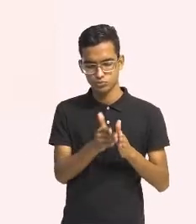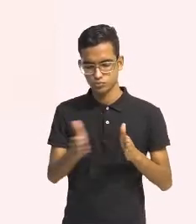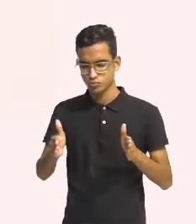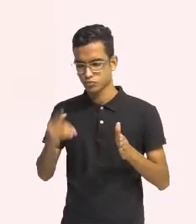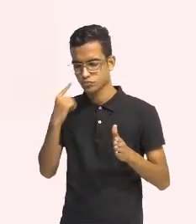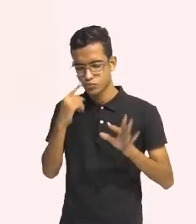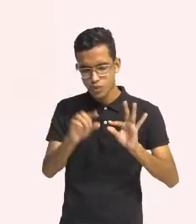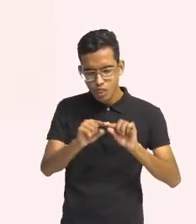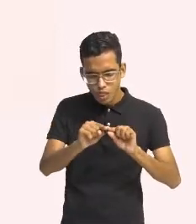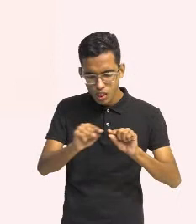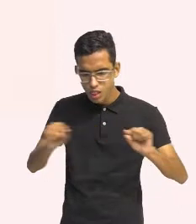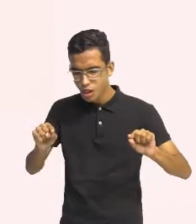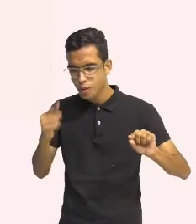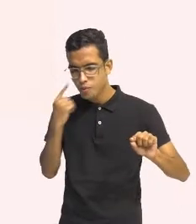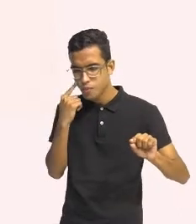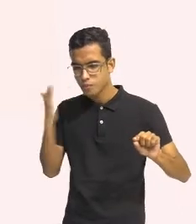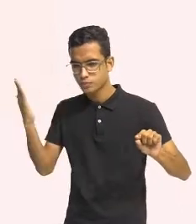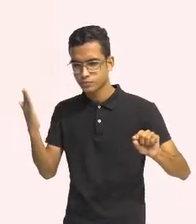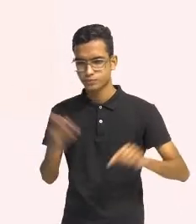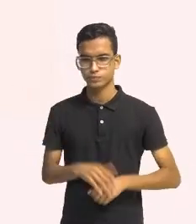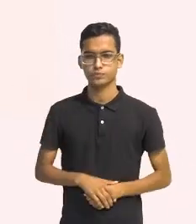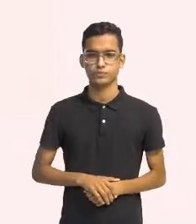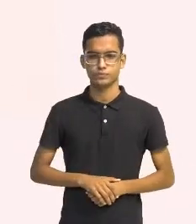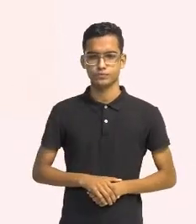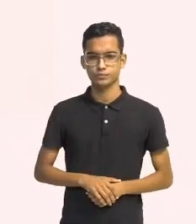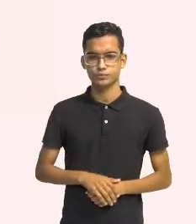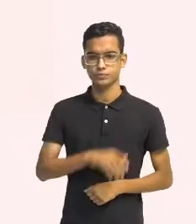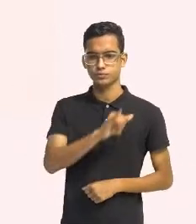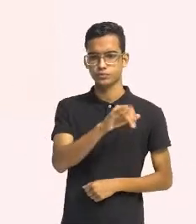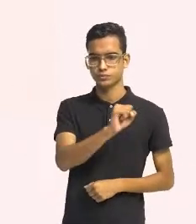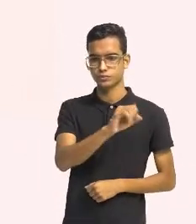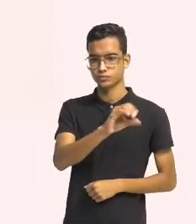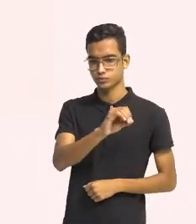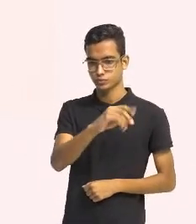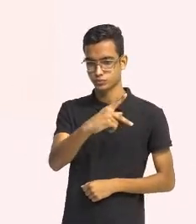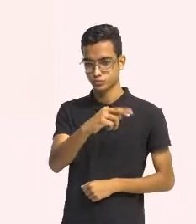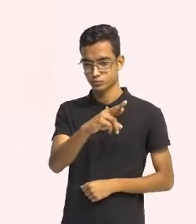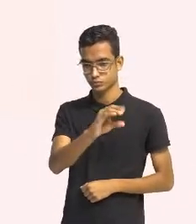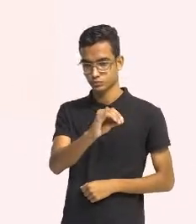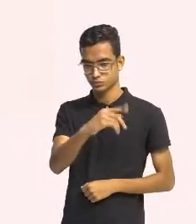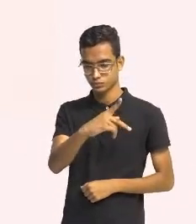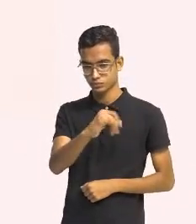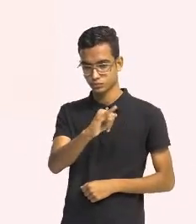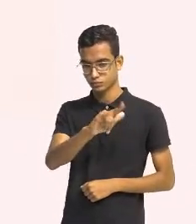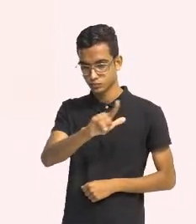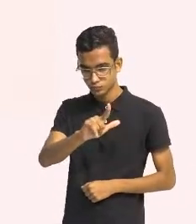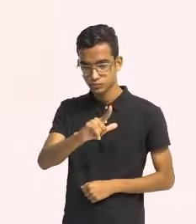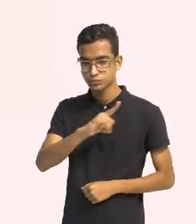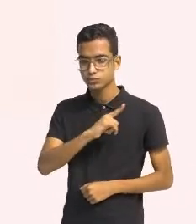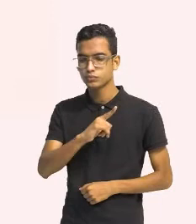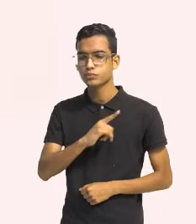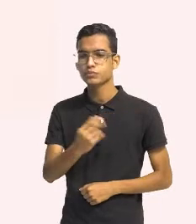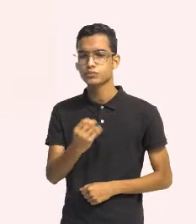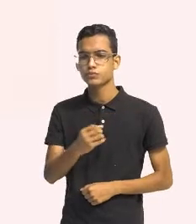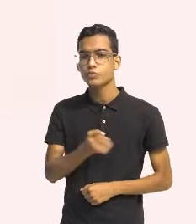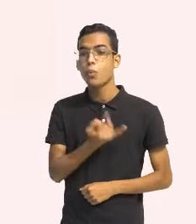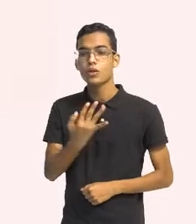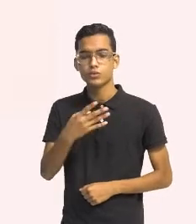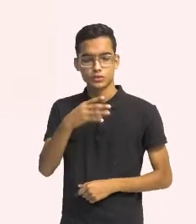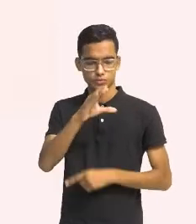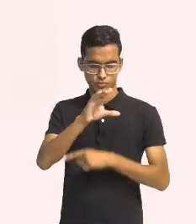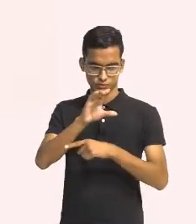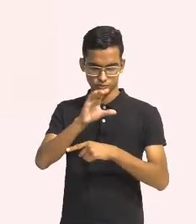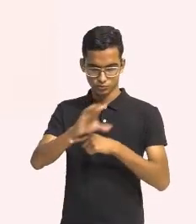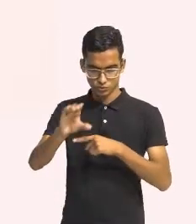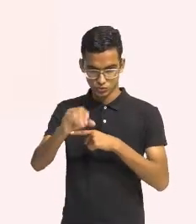aqui. Que o isopropil também tem 3 carbonos, tá? Mas aí a gente já tem uma